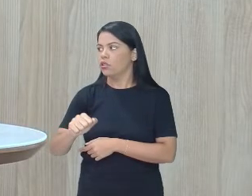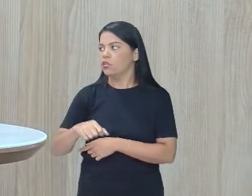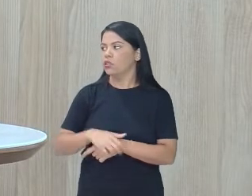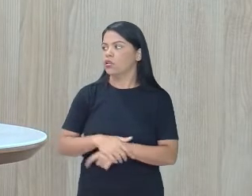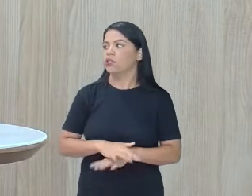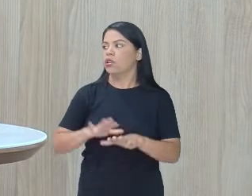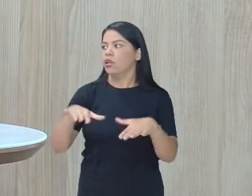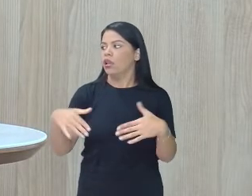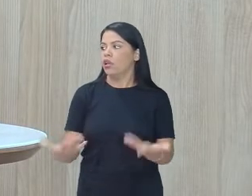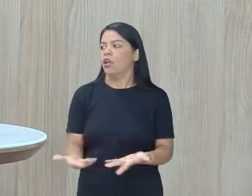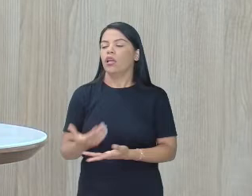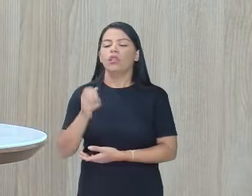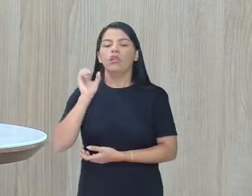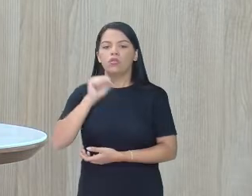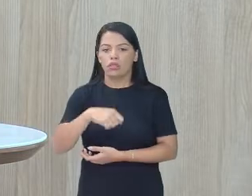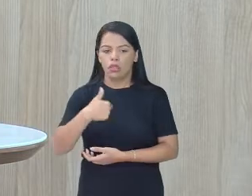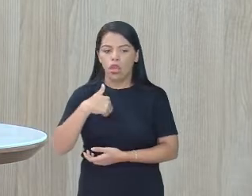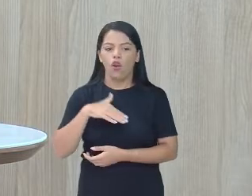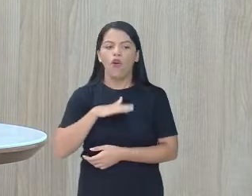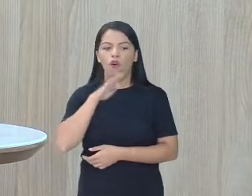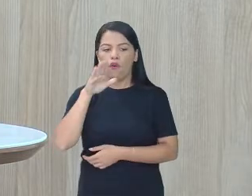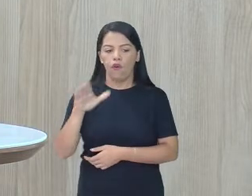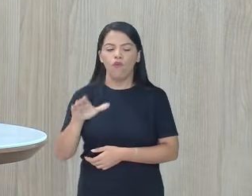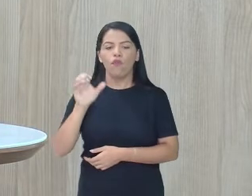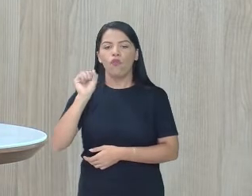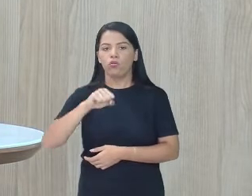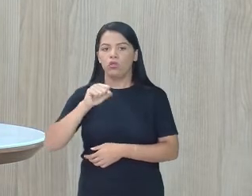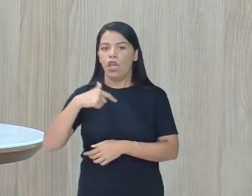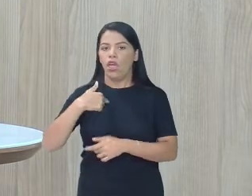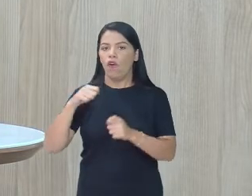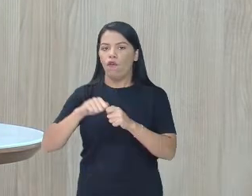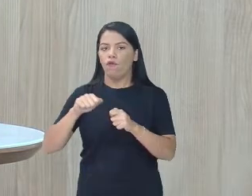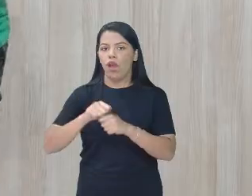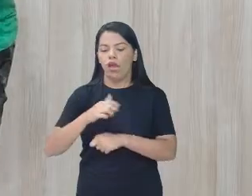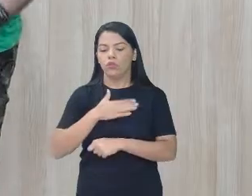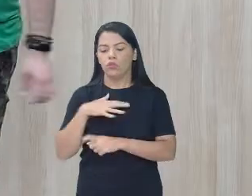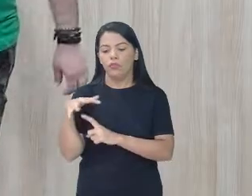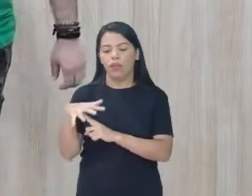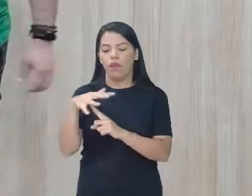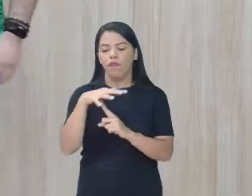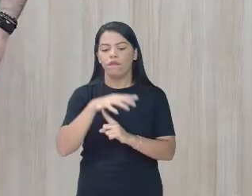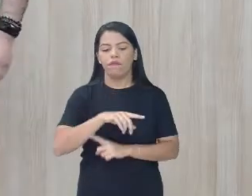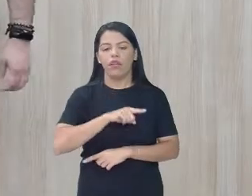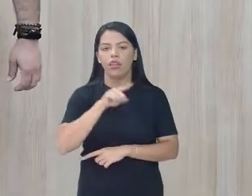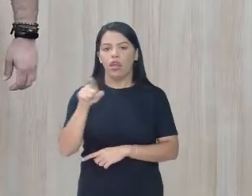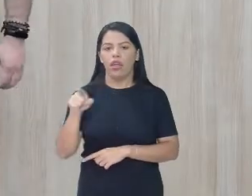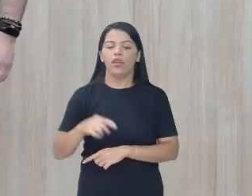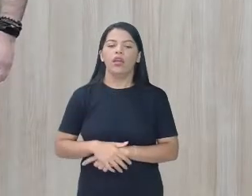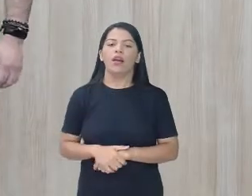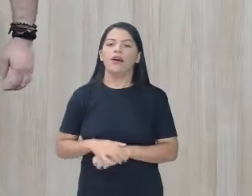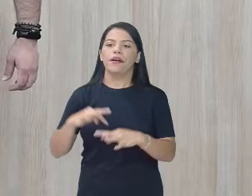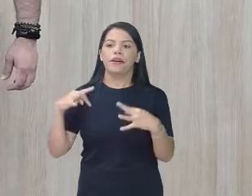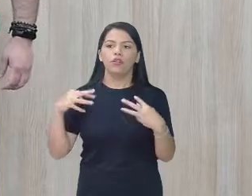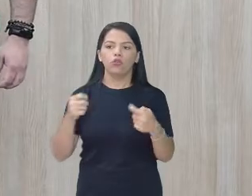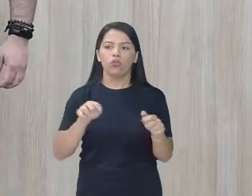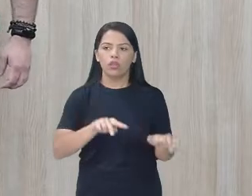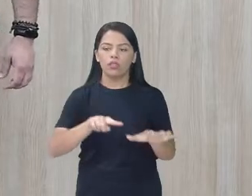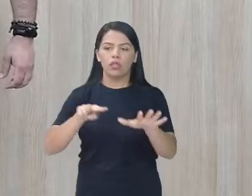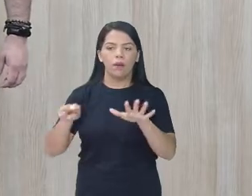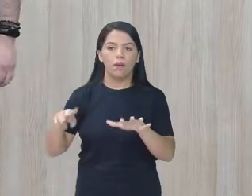feira aí. Tem uma feira de Feirinha orgânicos de orgânicos, todo sábado, né? muito Todo bom. sábado, muito legal também. Então,